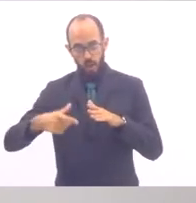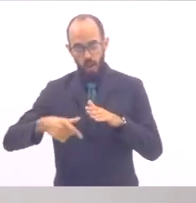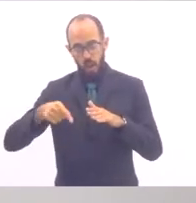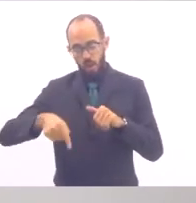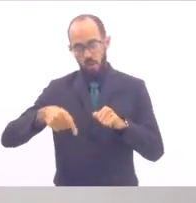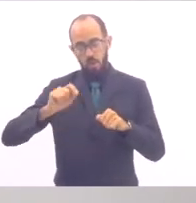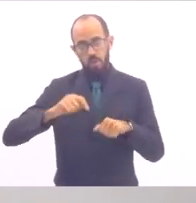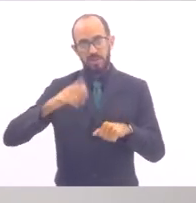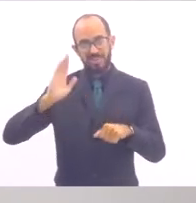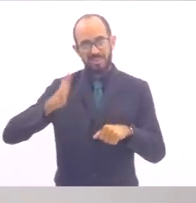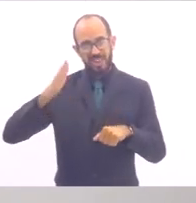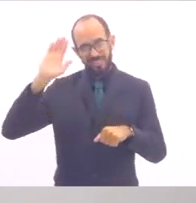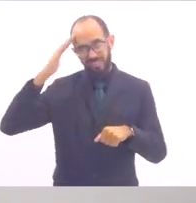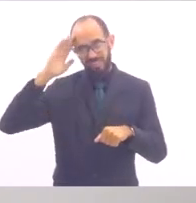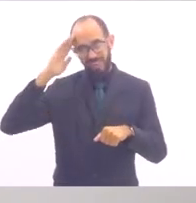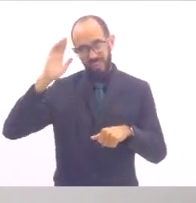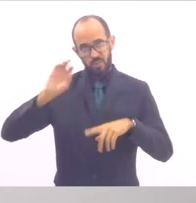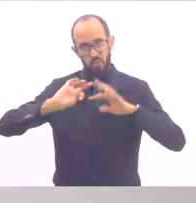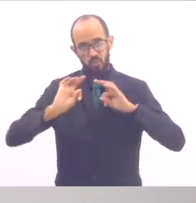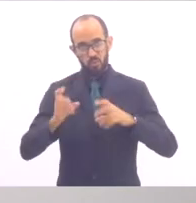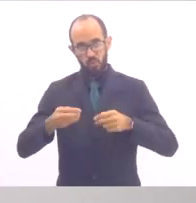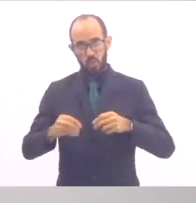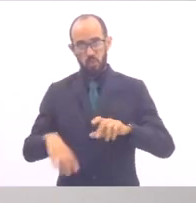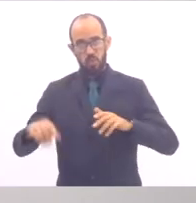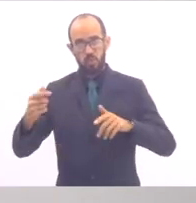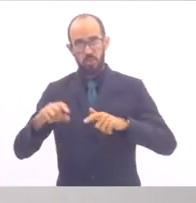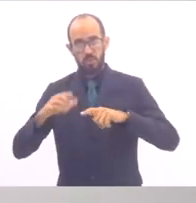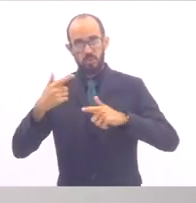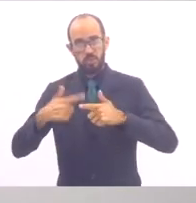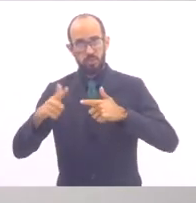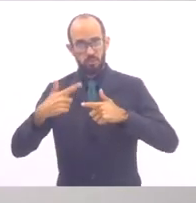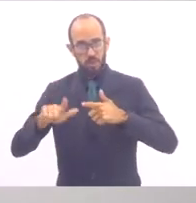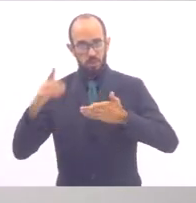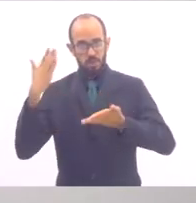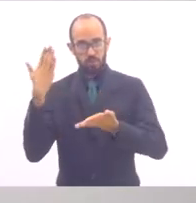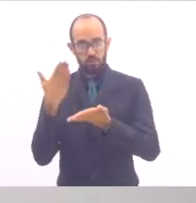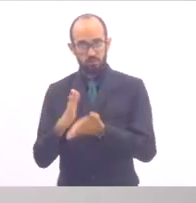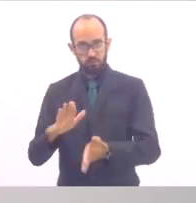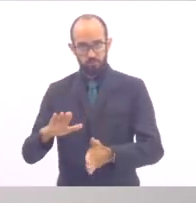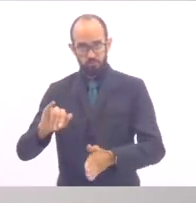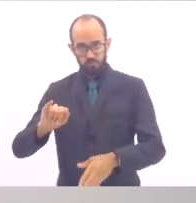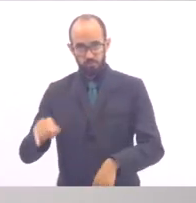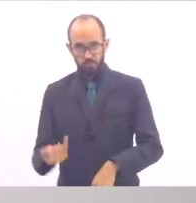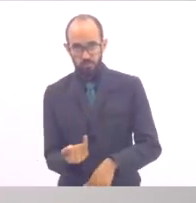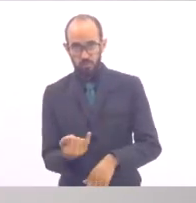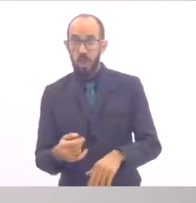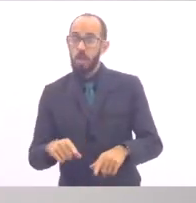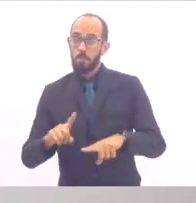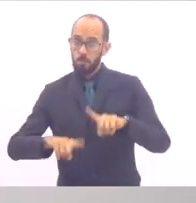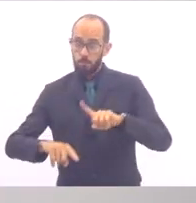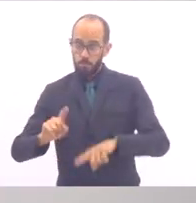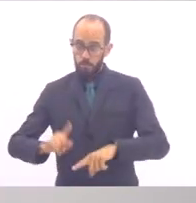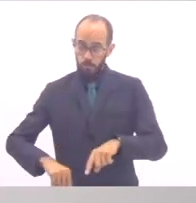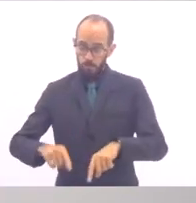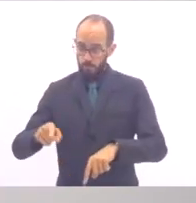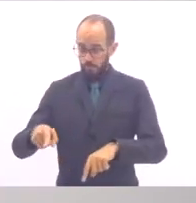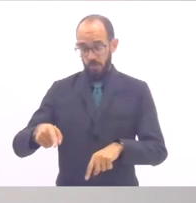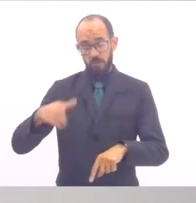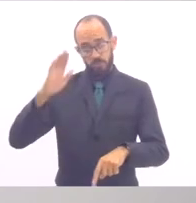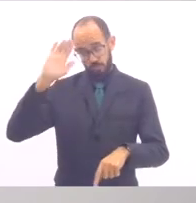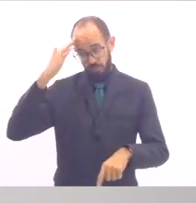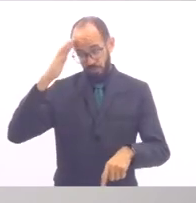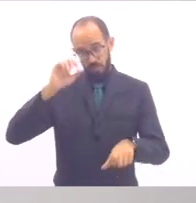entende como que é essa parte do resíduo toda dentro do município. E eles têm que estar incluídos dentro